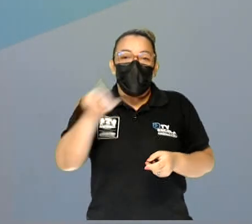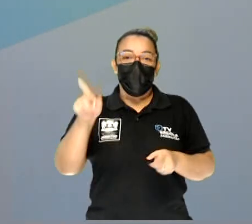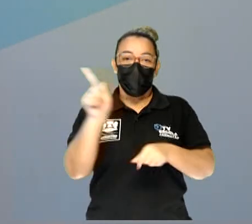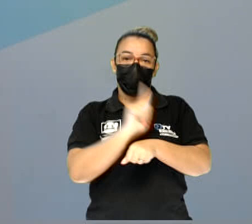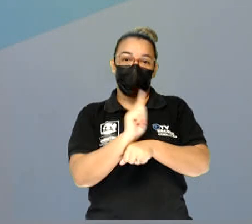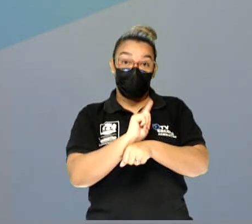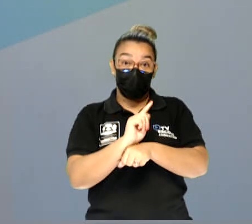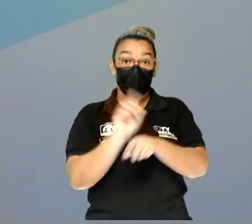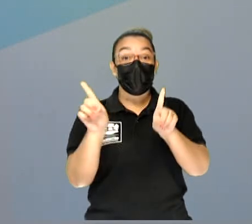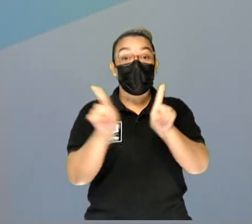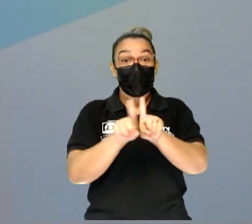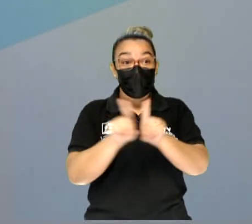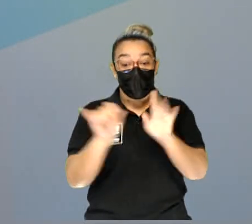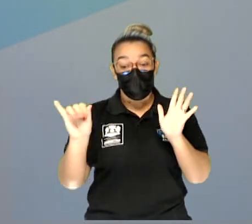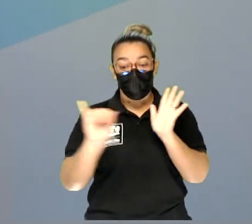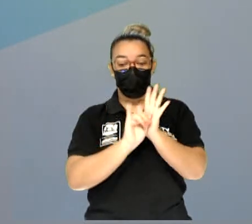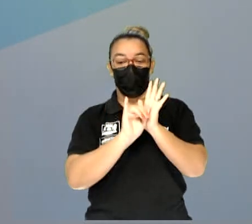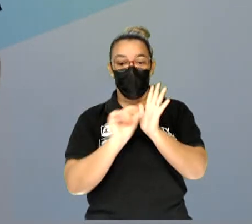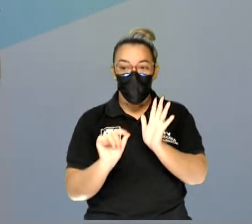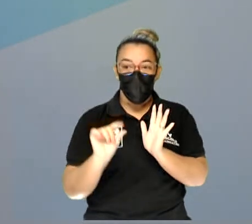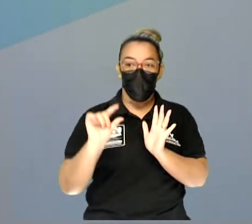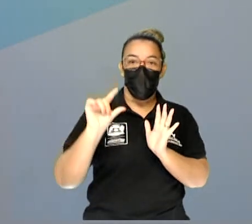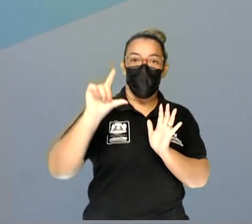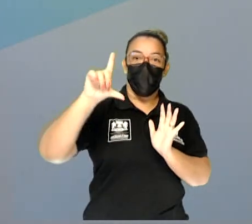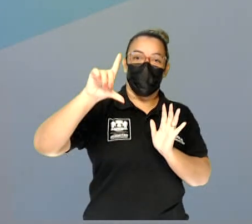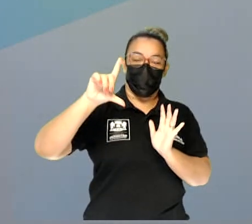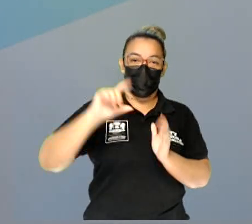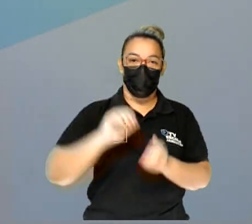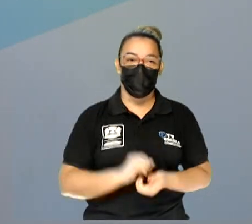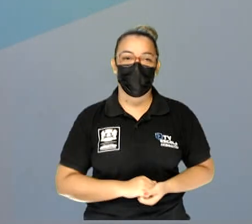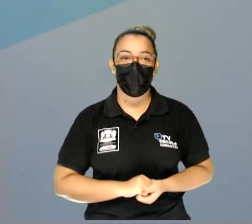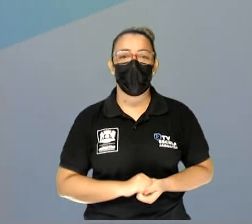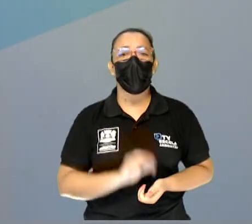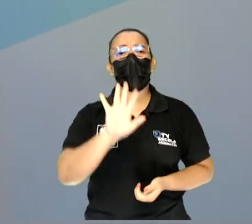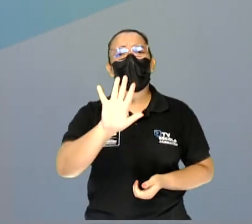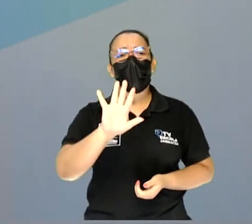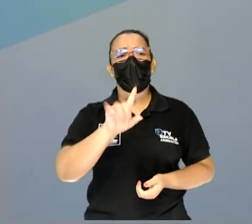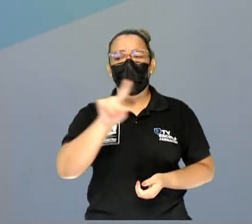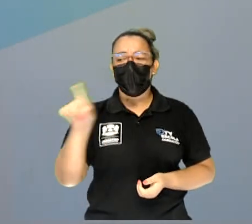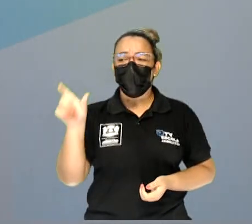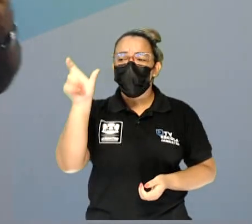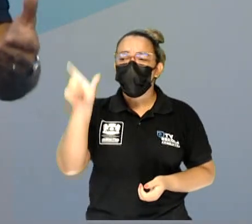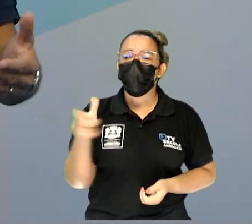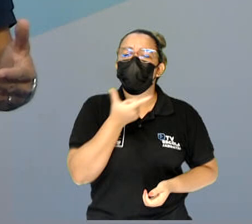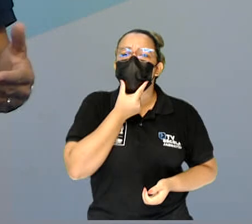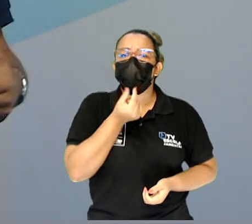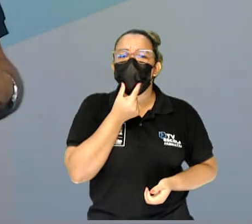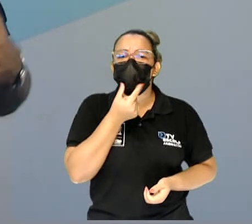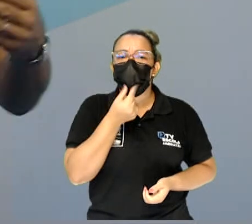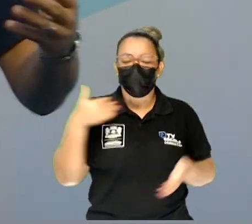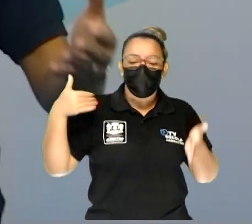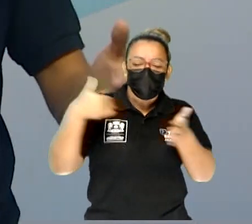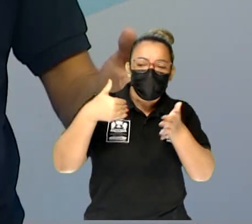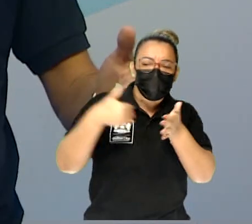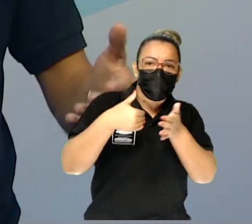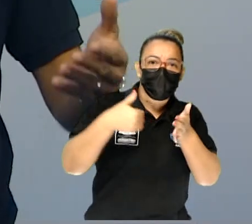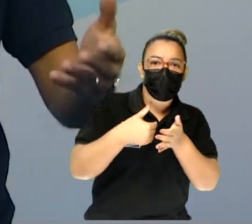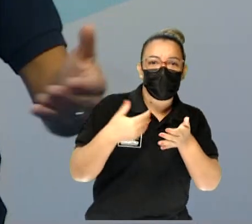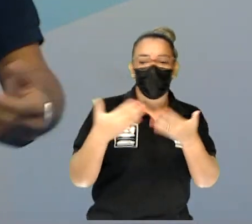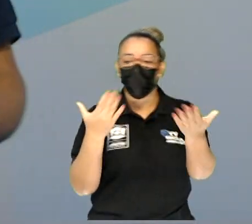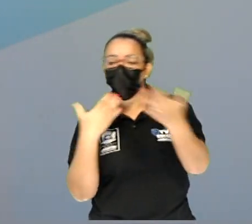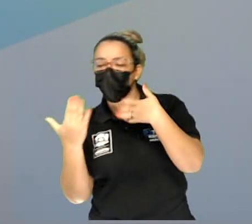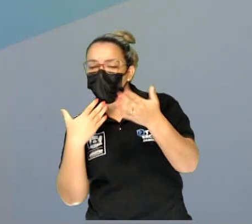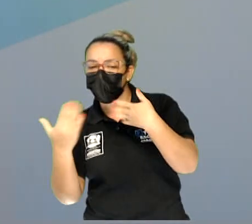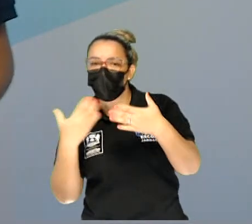de impostos. Enquanto na gestão Maurício de Nassau procurava se aproximar, dialogar,